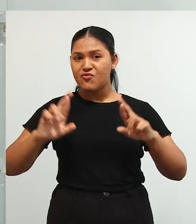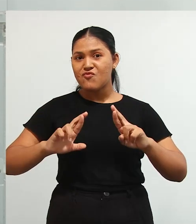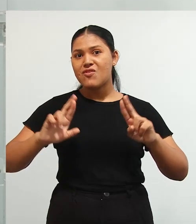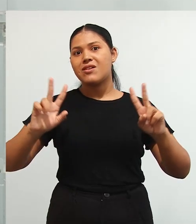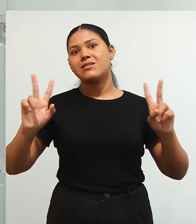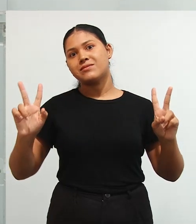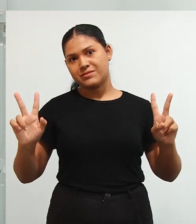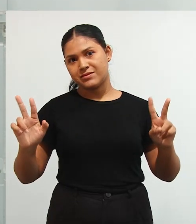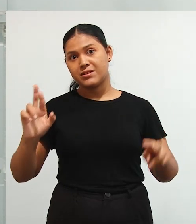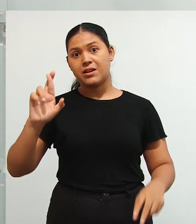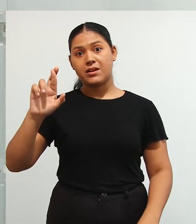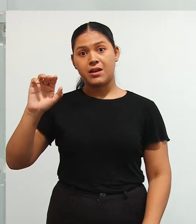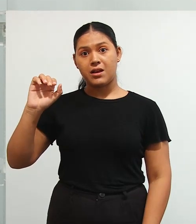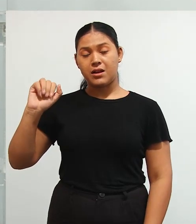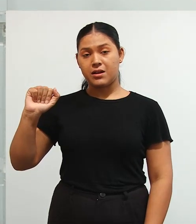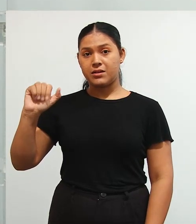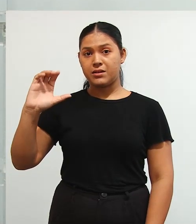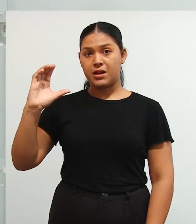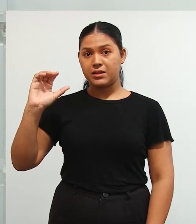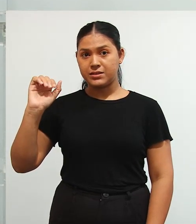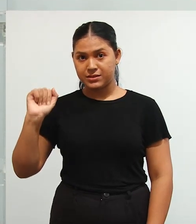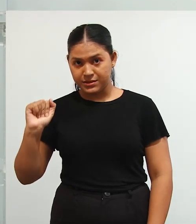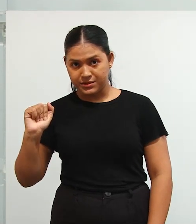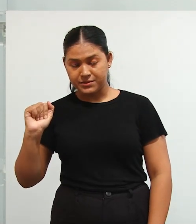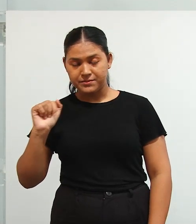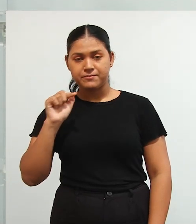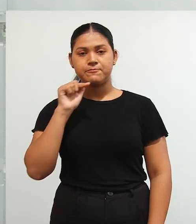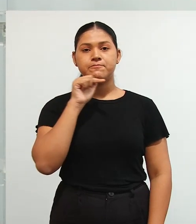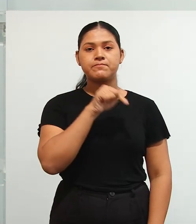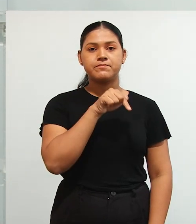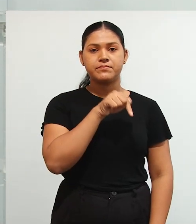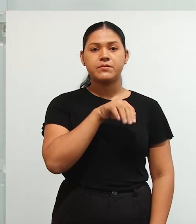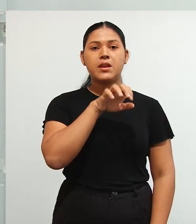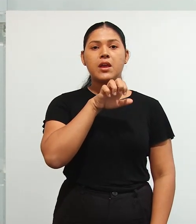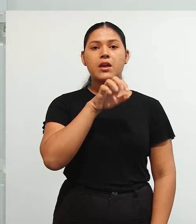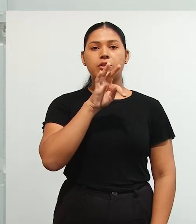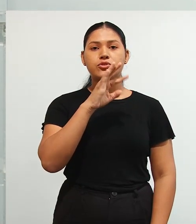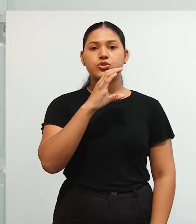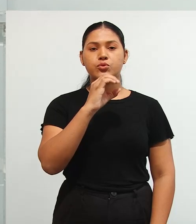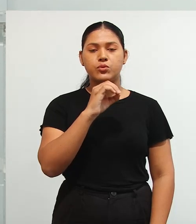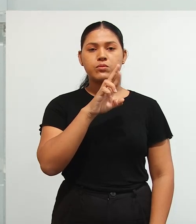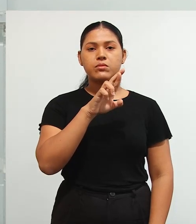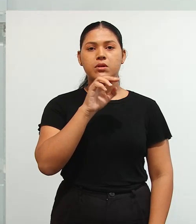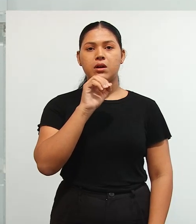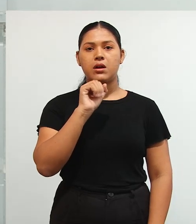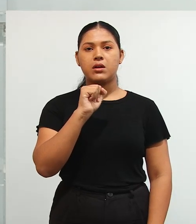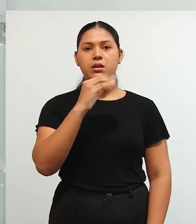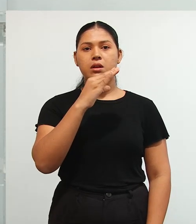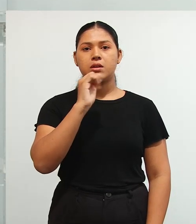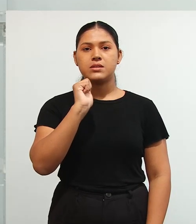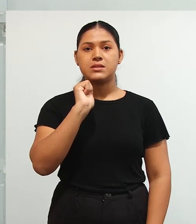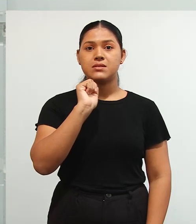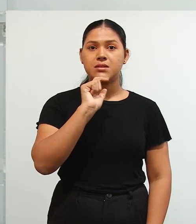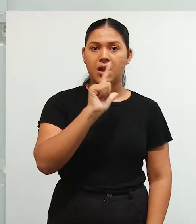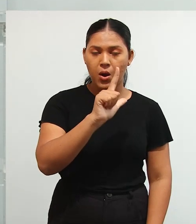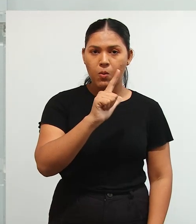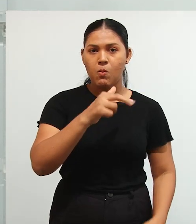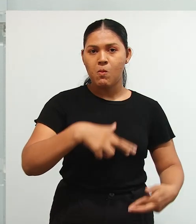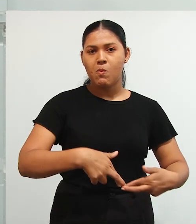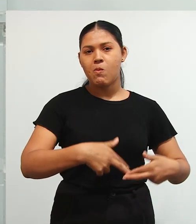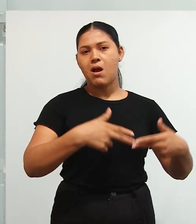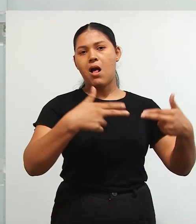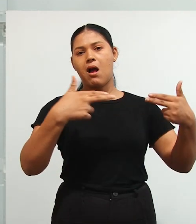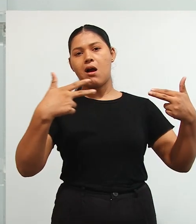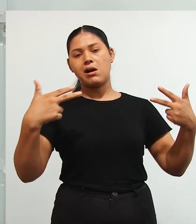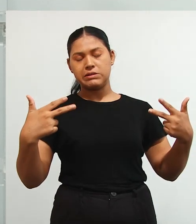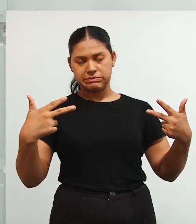efetivamente, está diretamente relacionado com as formas de financiamento para a implementação da lei, né? De onde virá o